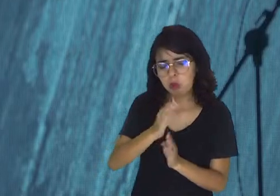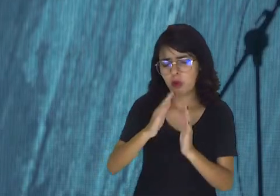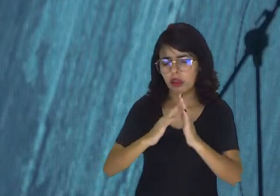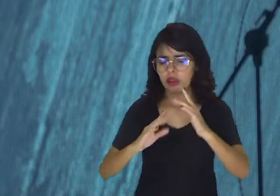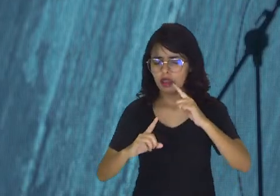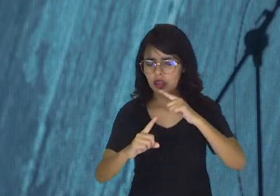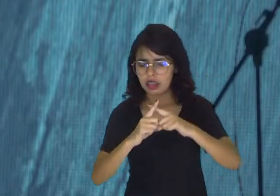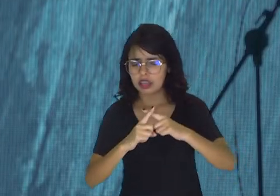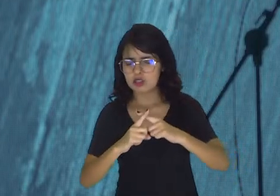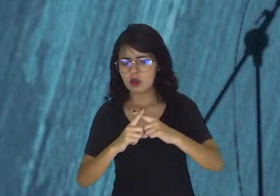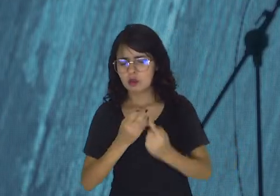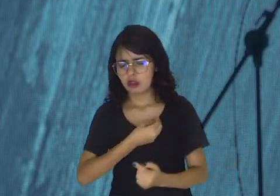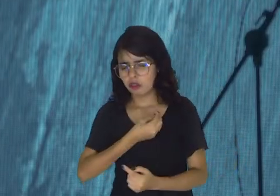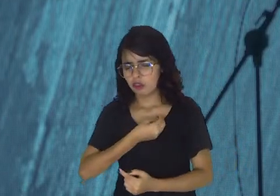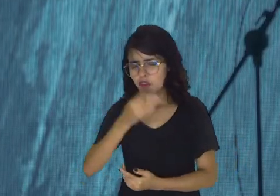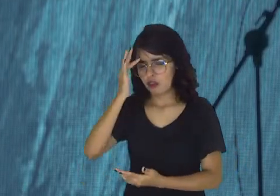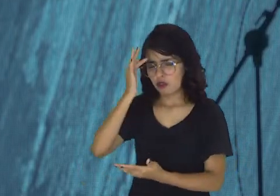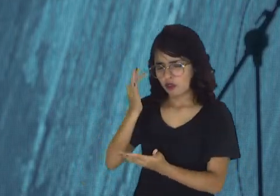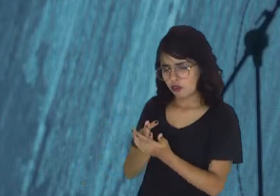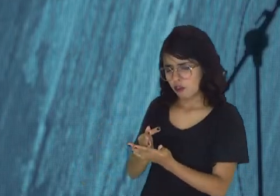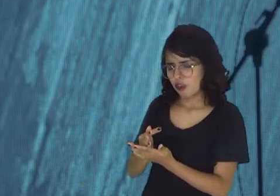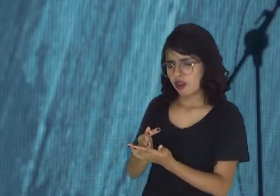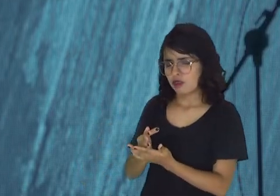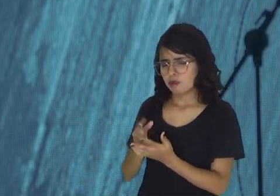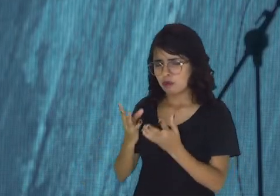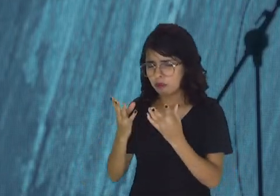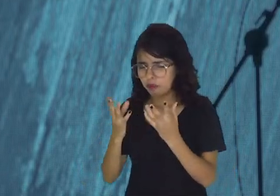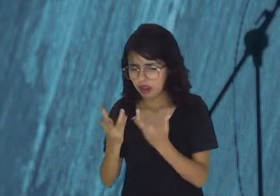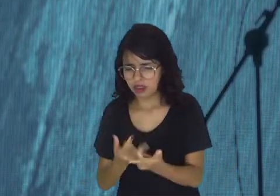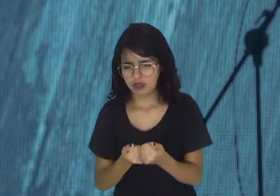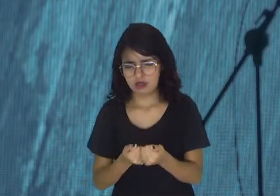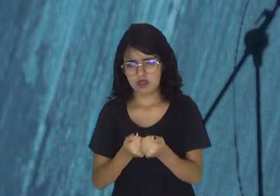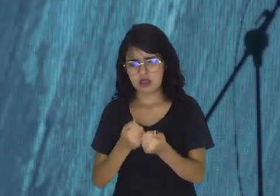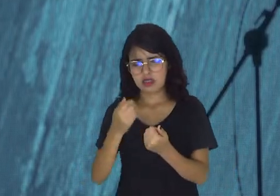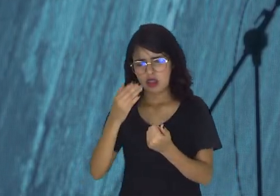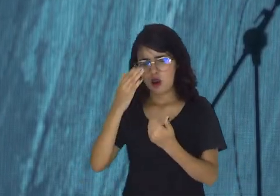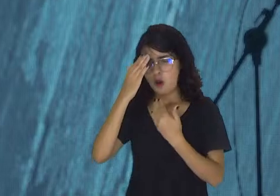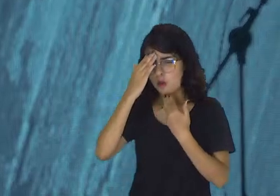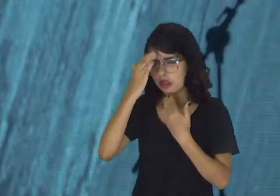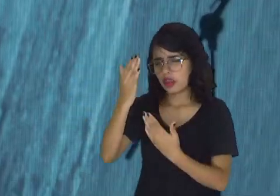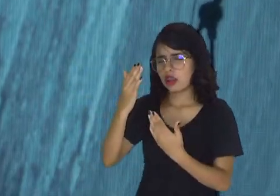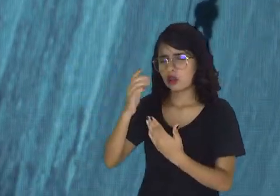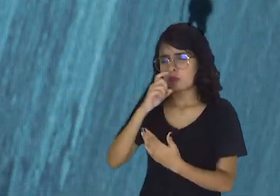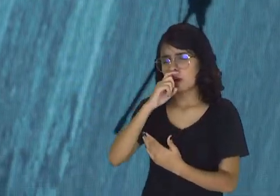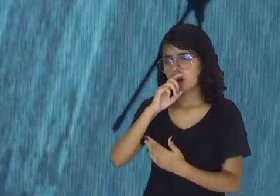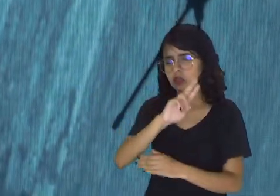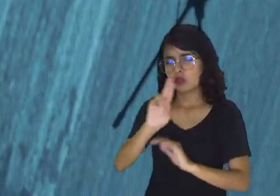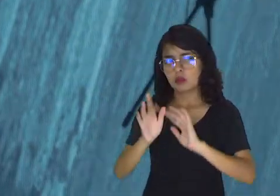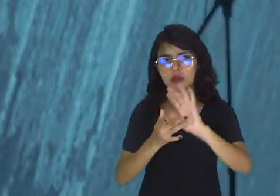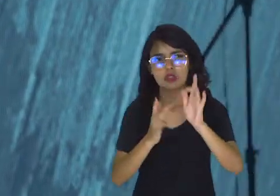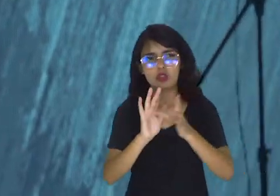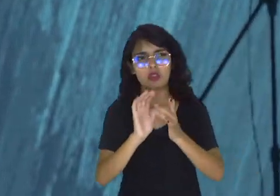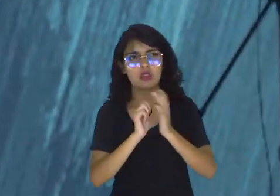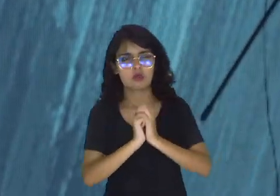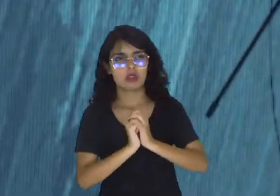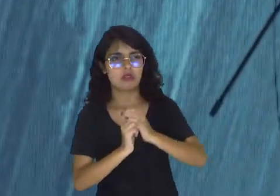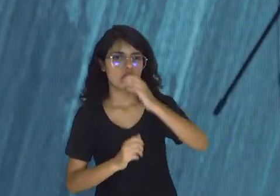para essa fé genuína, Senhor. Muito obrigado, Pai. Em nome do Senhor Jesus.